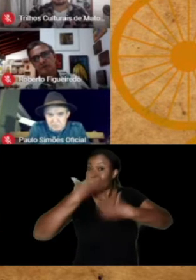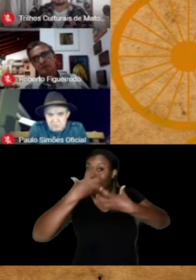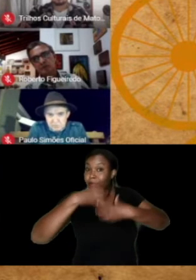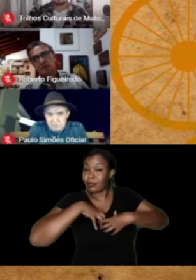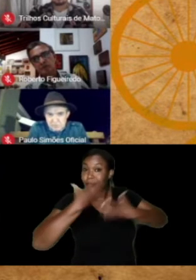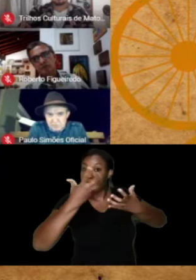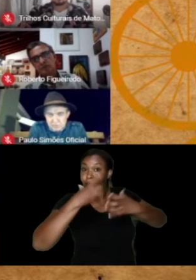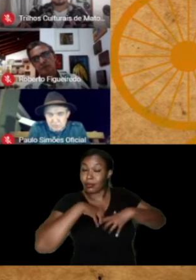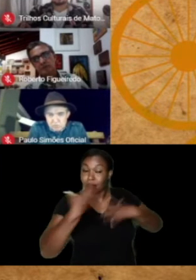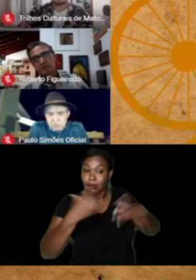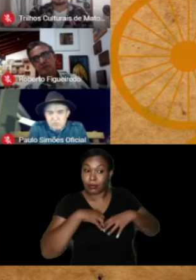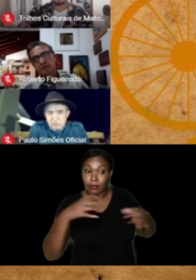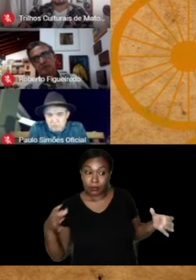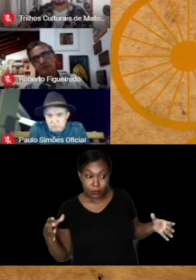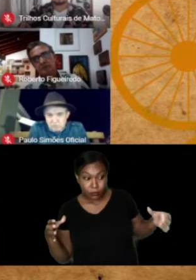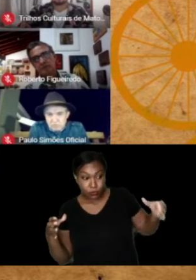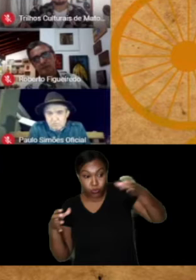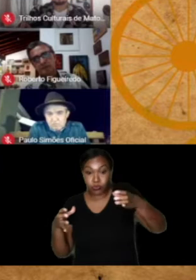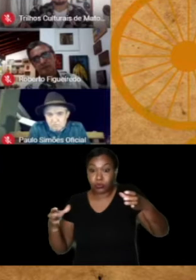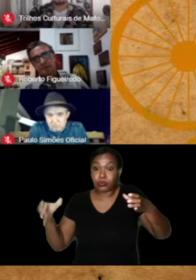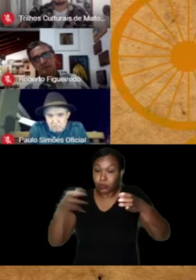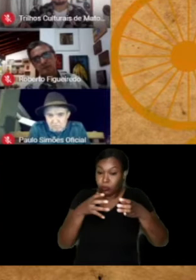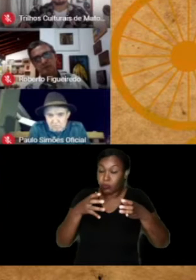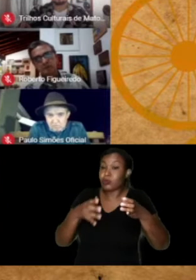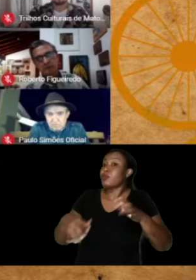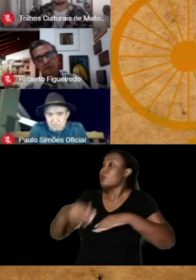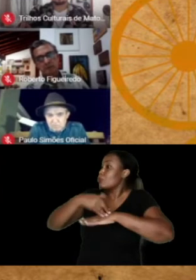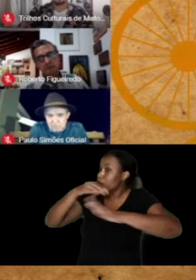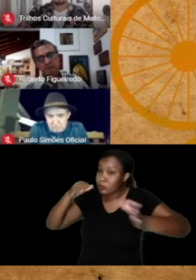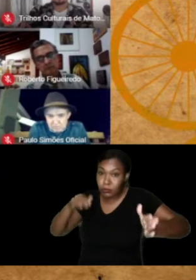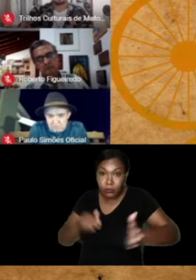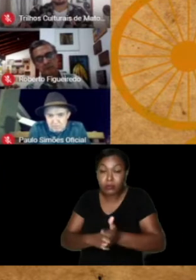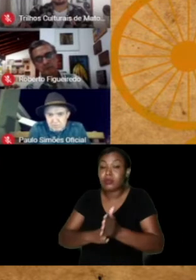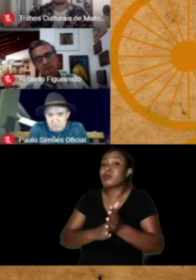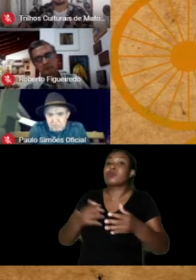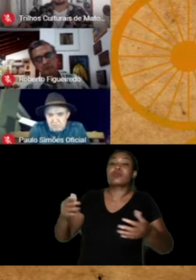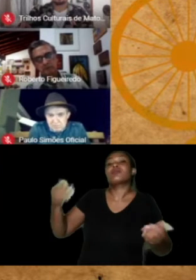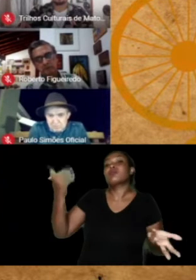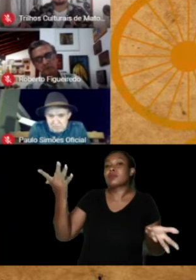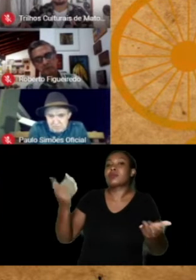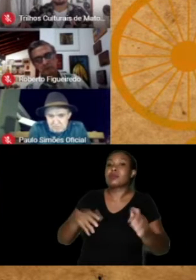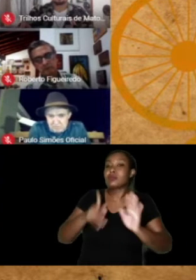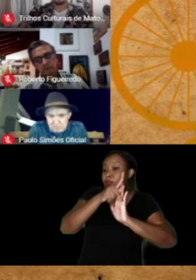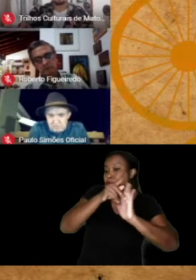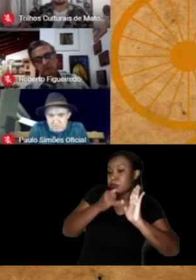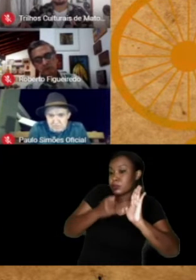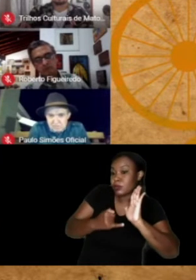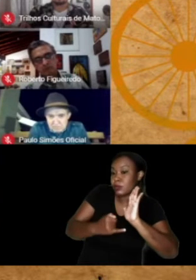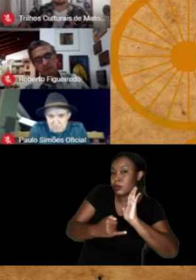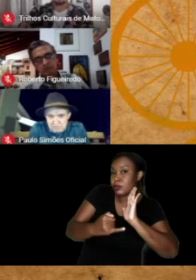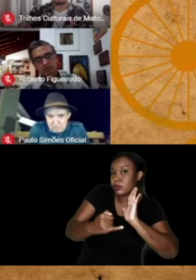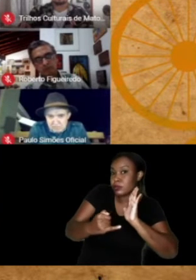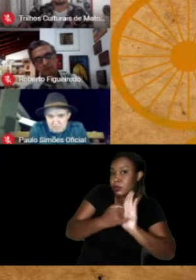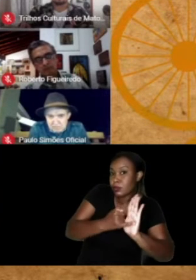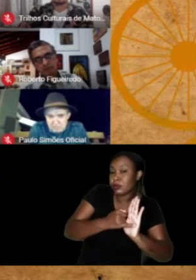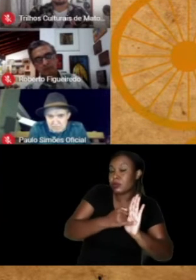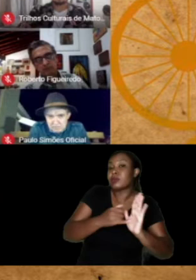com todas as nossas teses, dissertações, mas essa história tem que ser